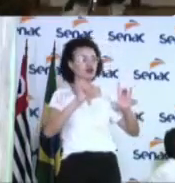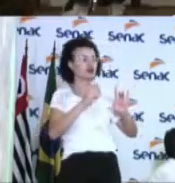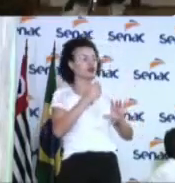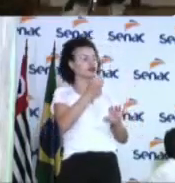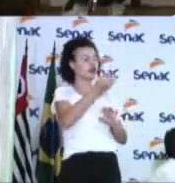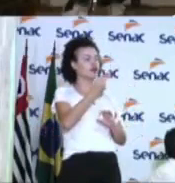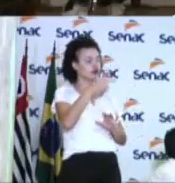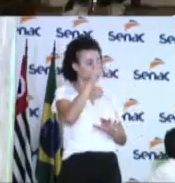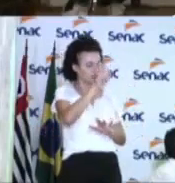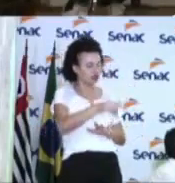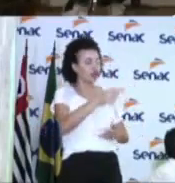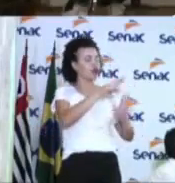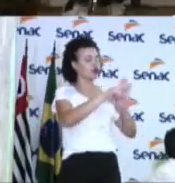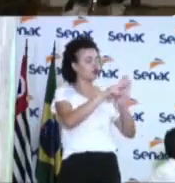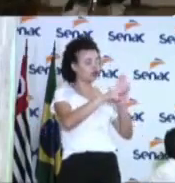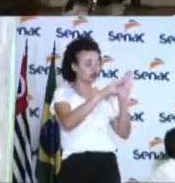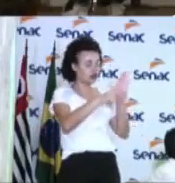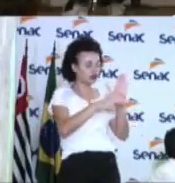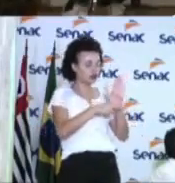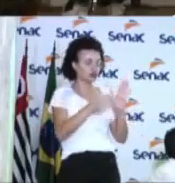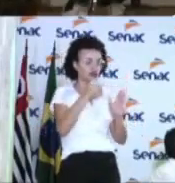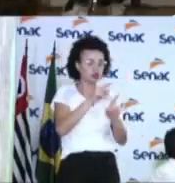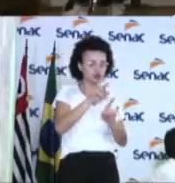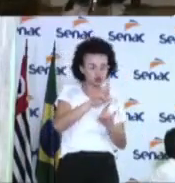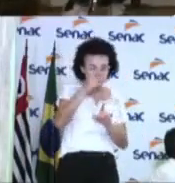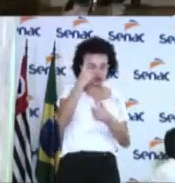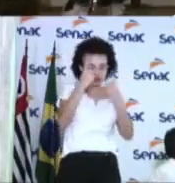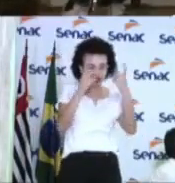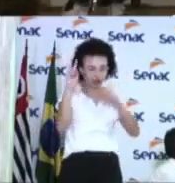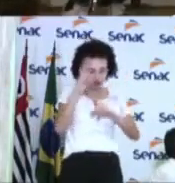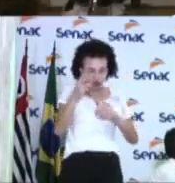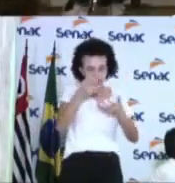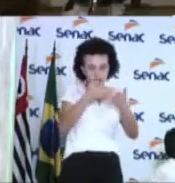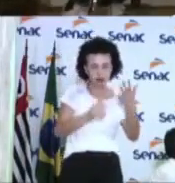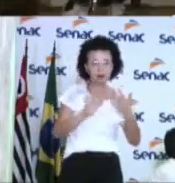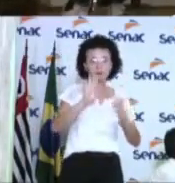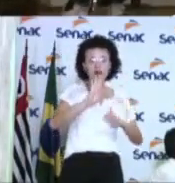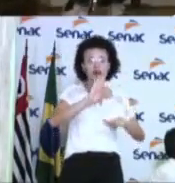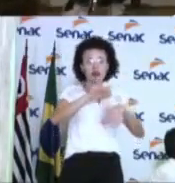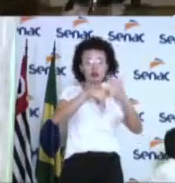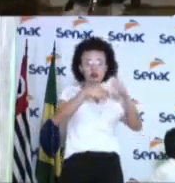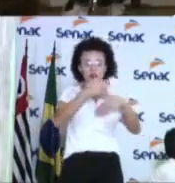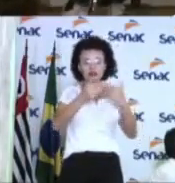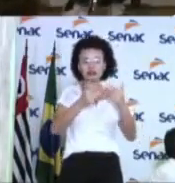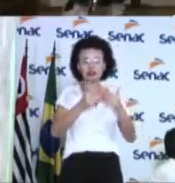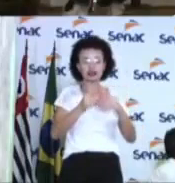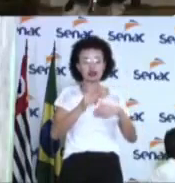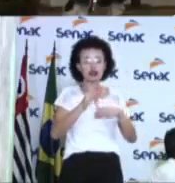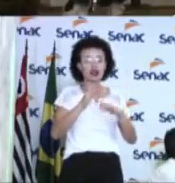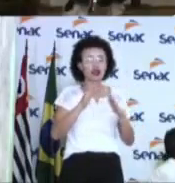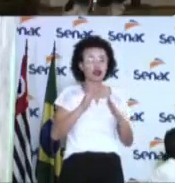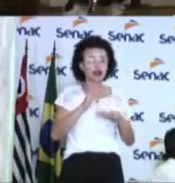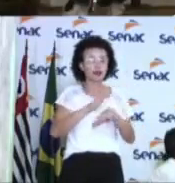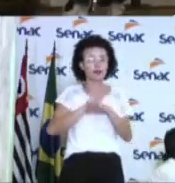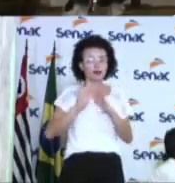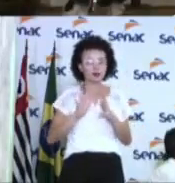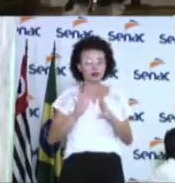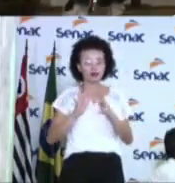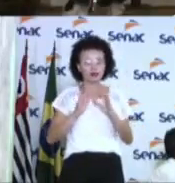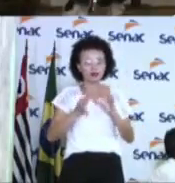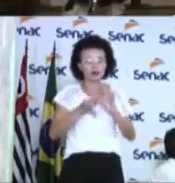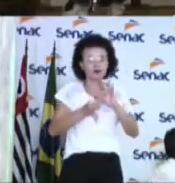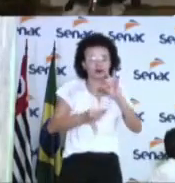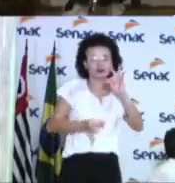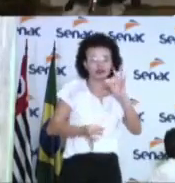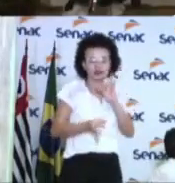roteirista, incorporar um monte de storytellers, quando o processo é muito mais genuíno, muito mais ideal, mesmo que seja um